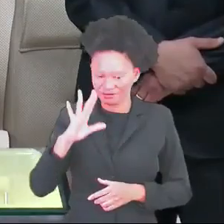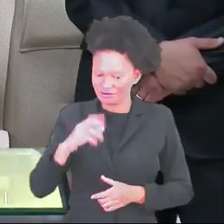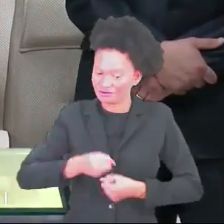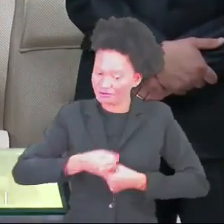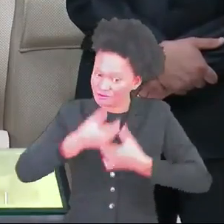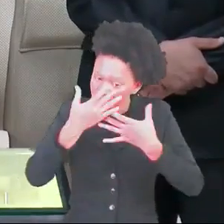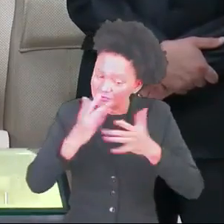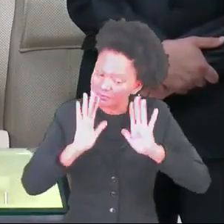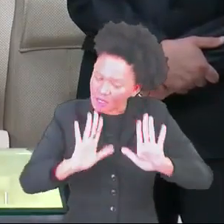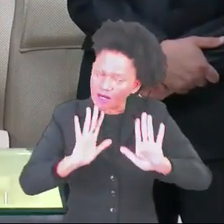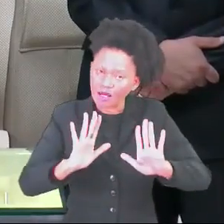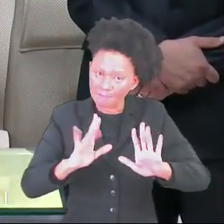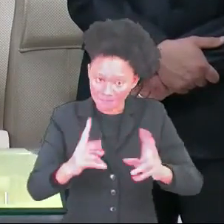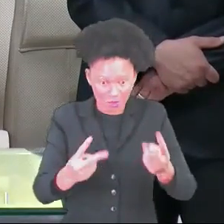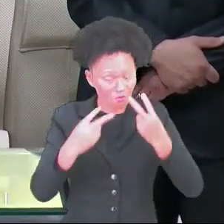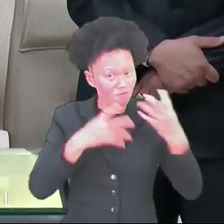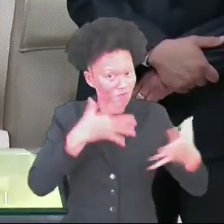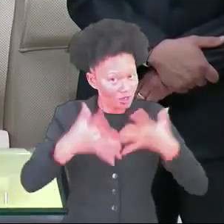estamos falando.